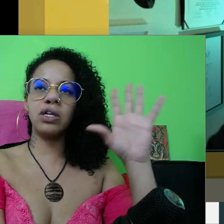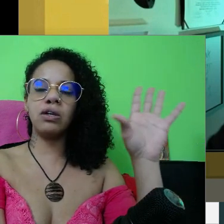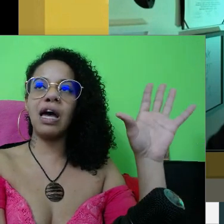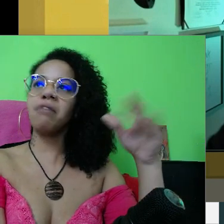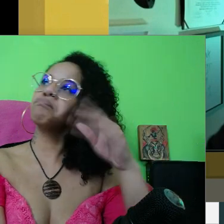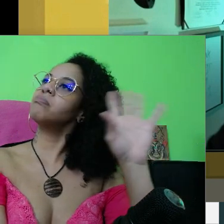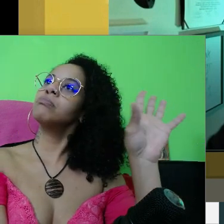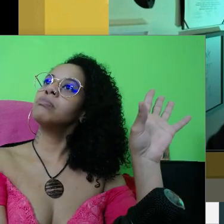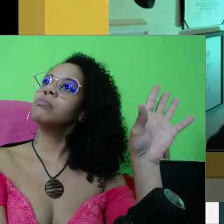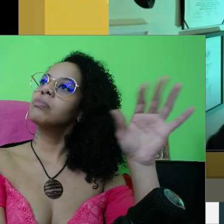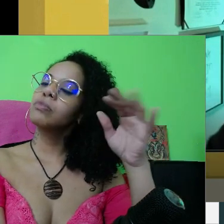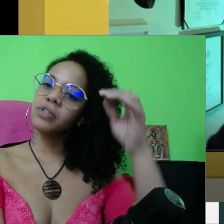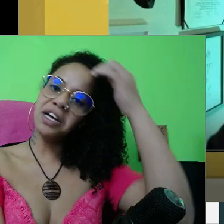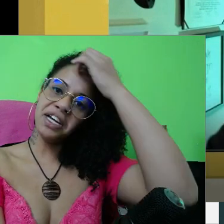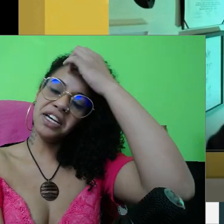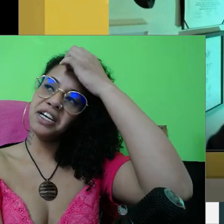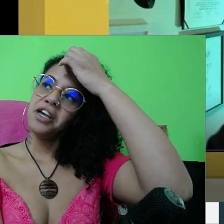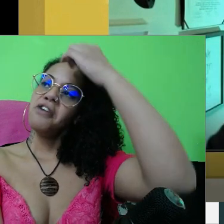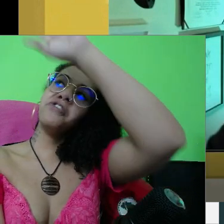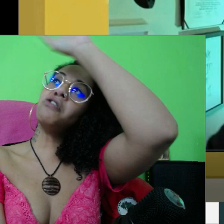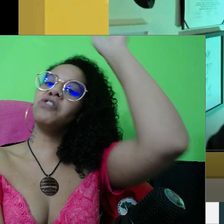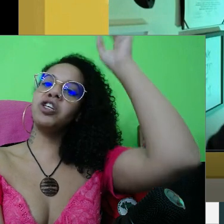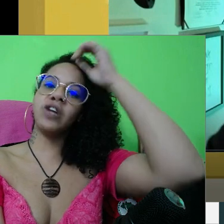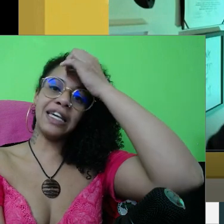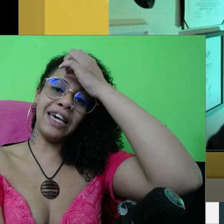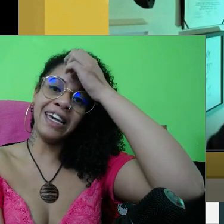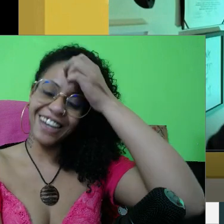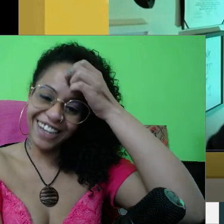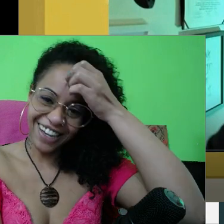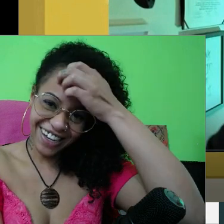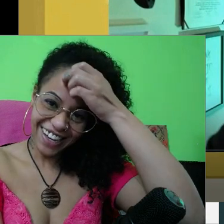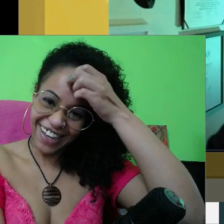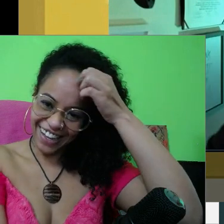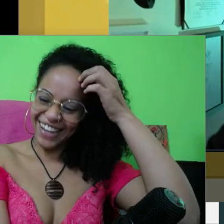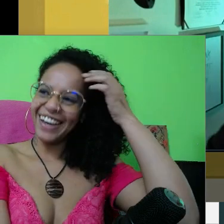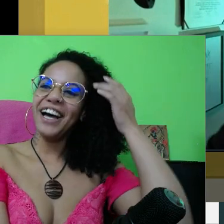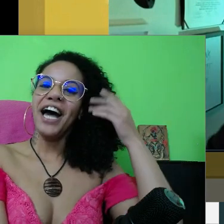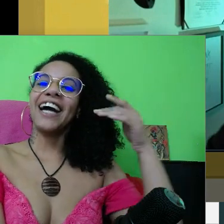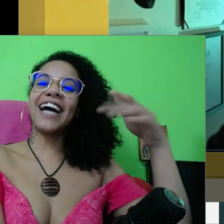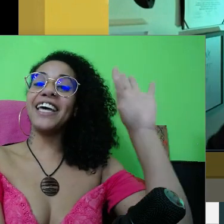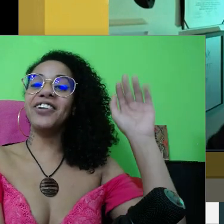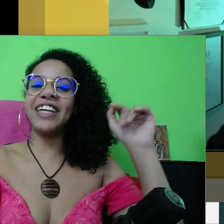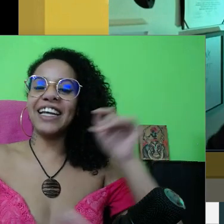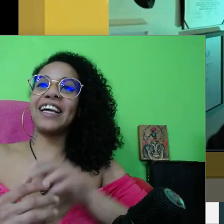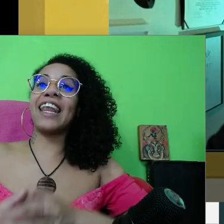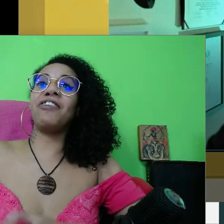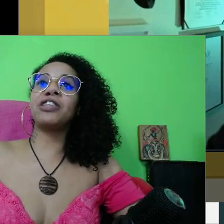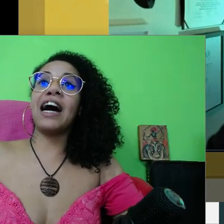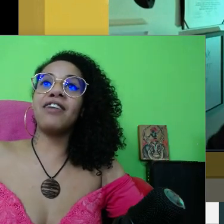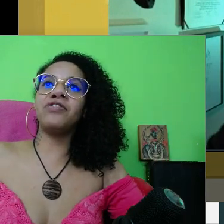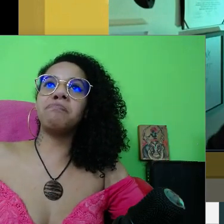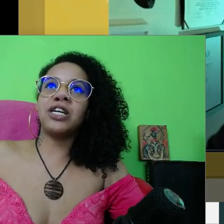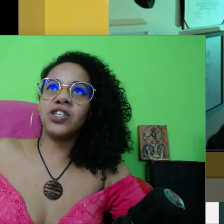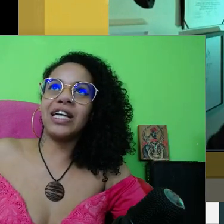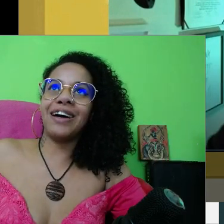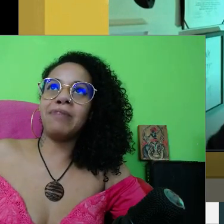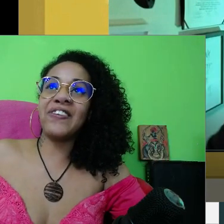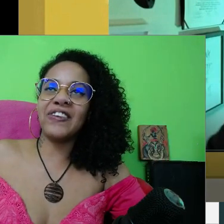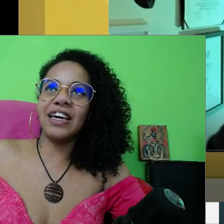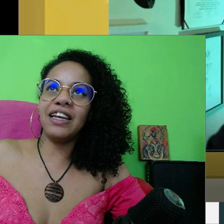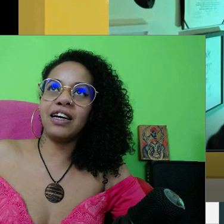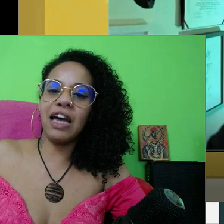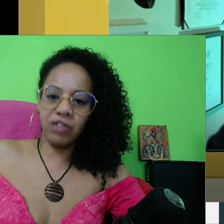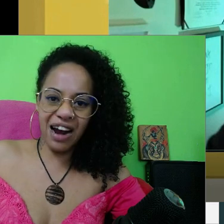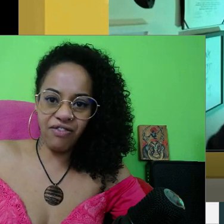eu sou uma pessoa que viu o vídeo aqui caiu nessa lá o Darwin embaixo